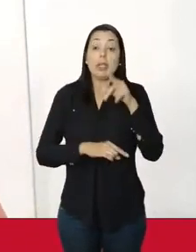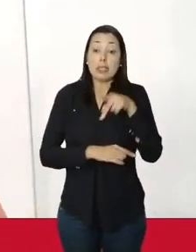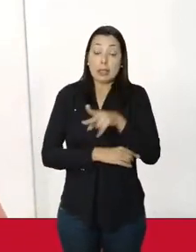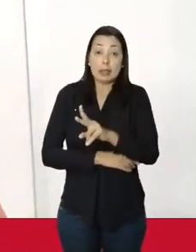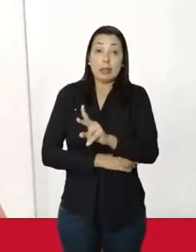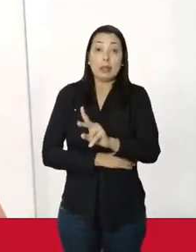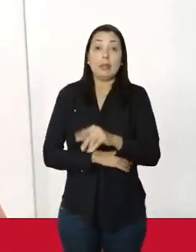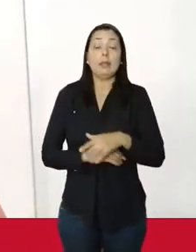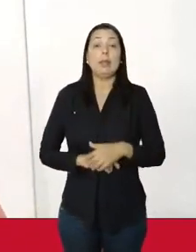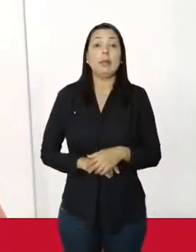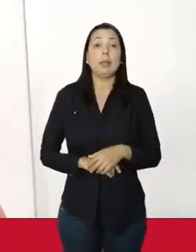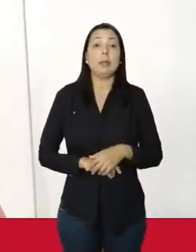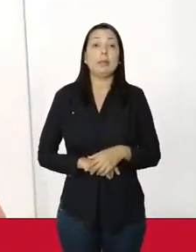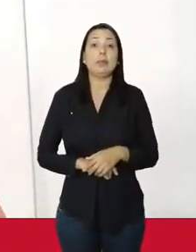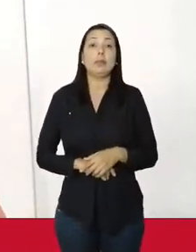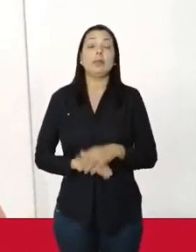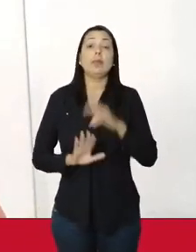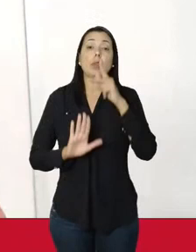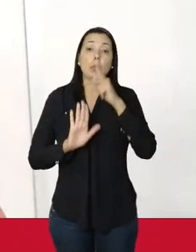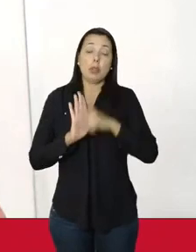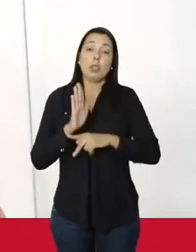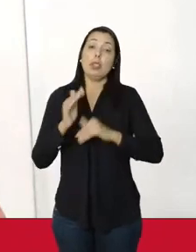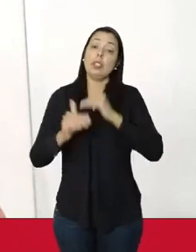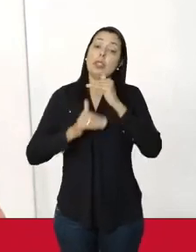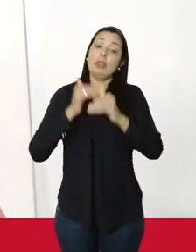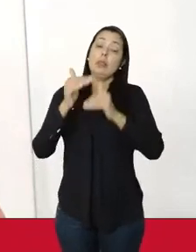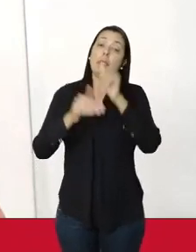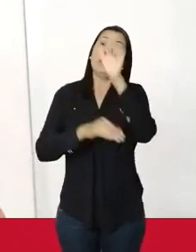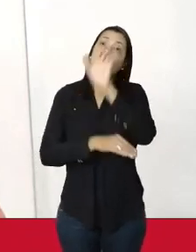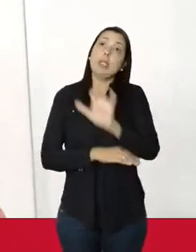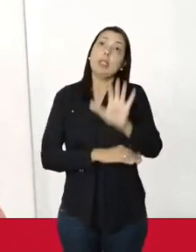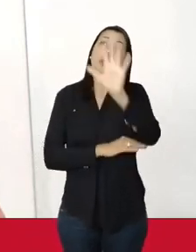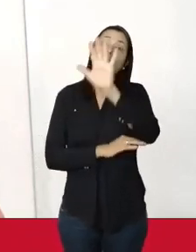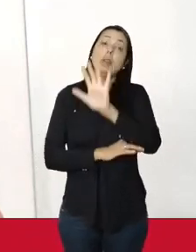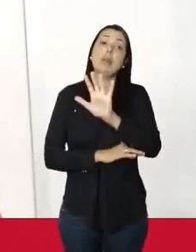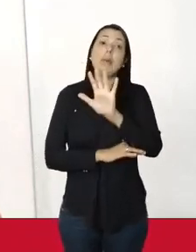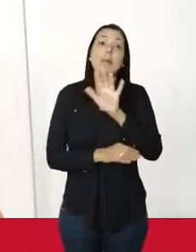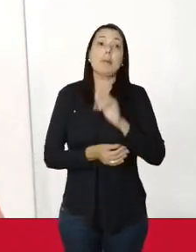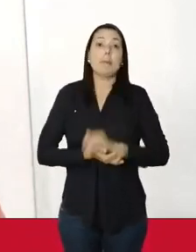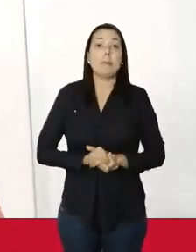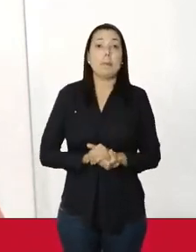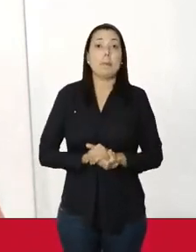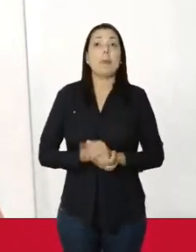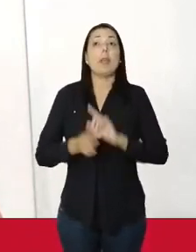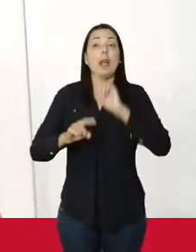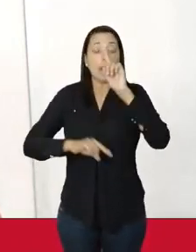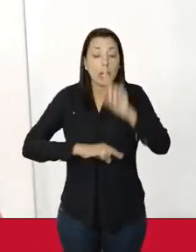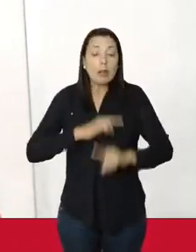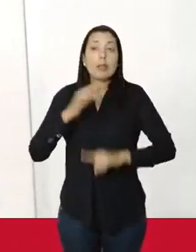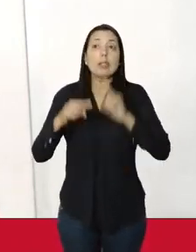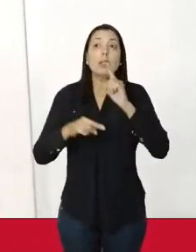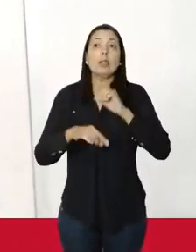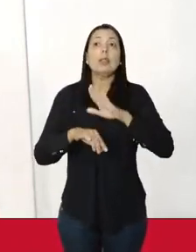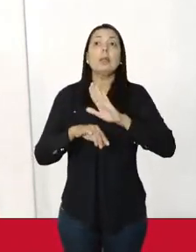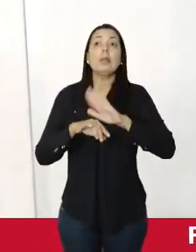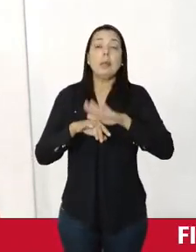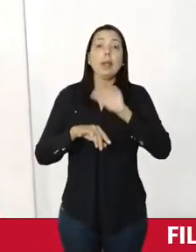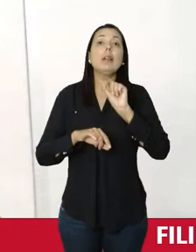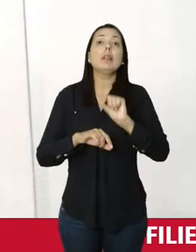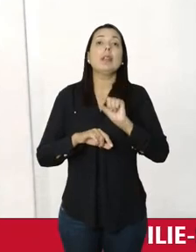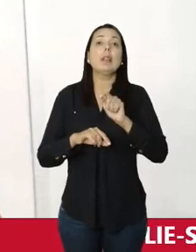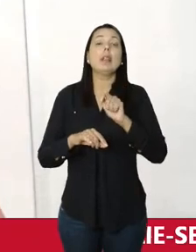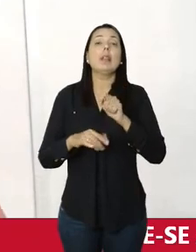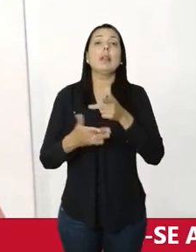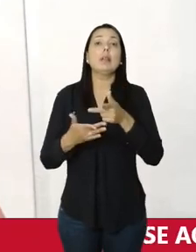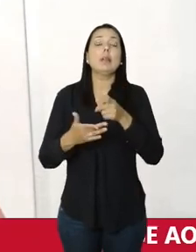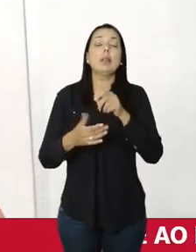mais no projeto de desenvolvimento nacional, avançando cada vez mais com os investimentos, por